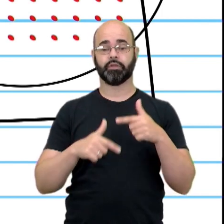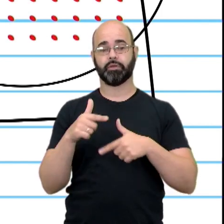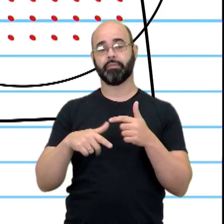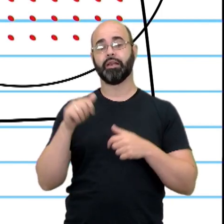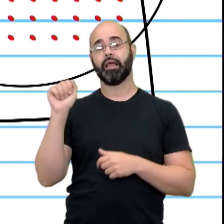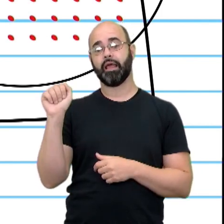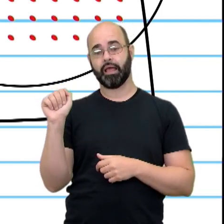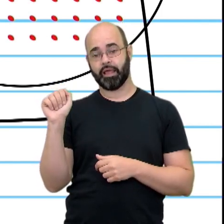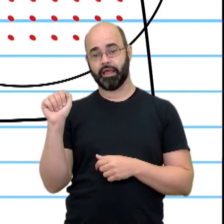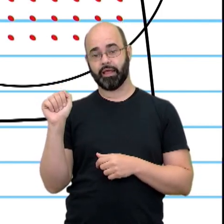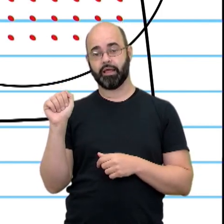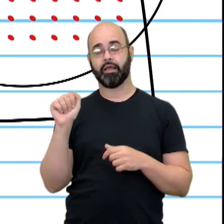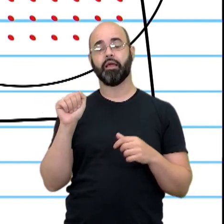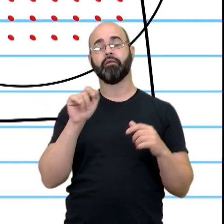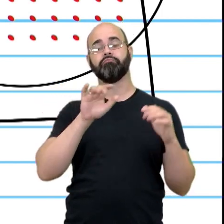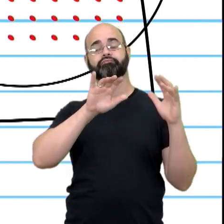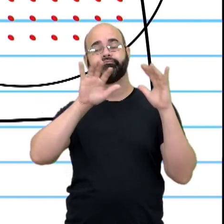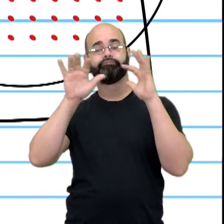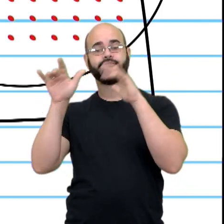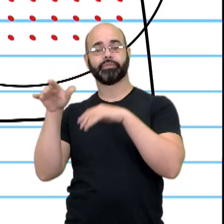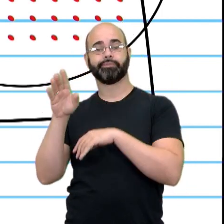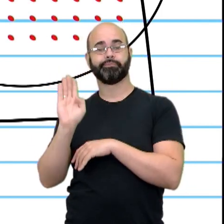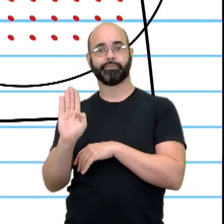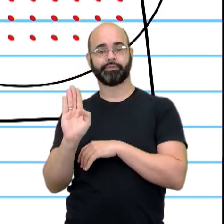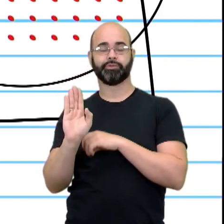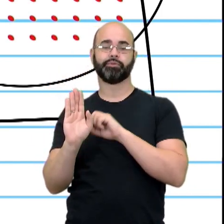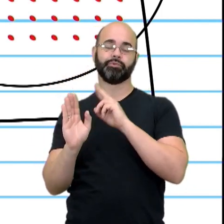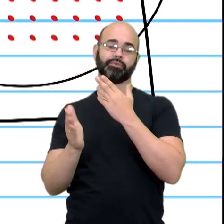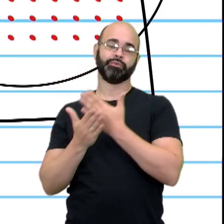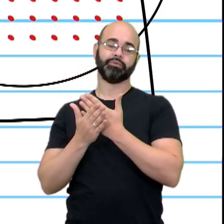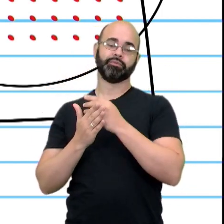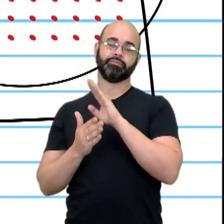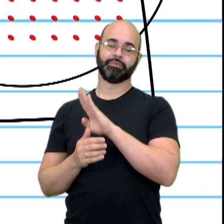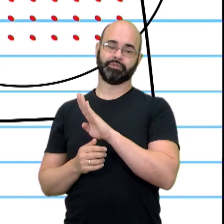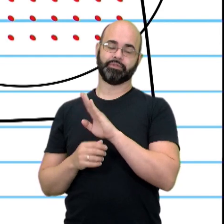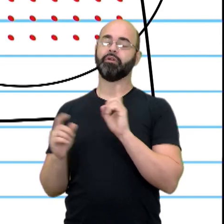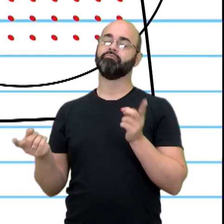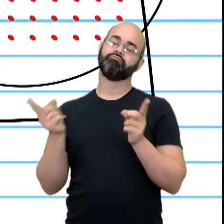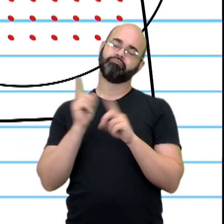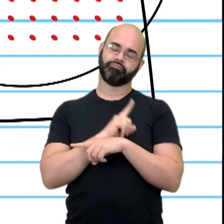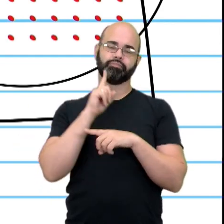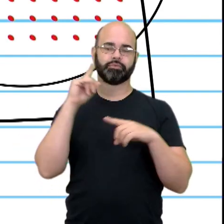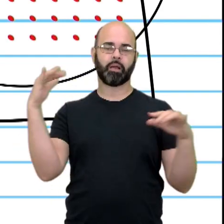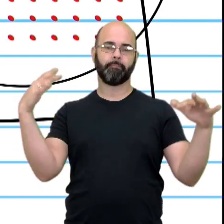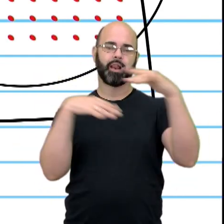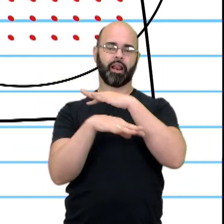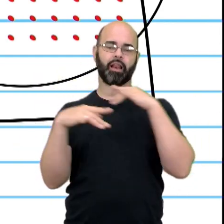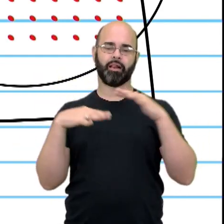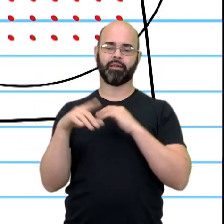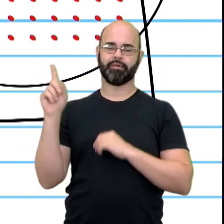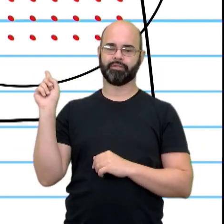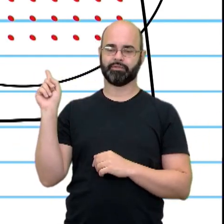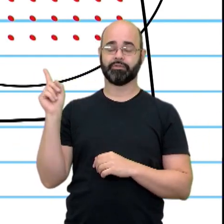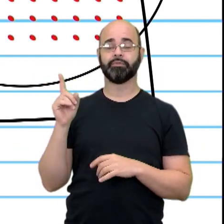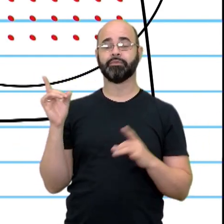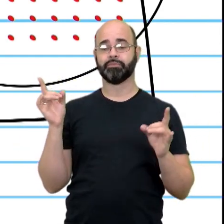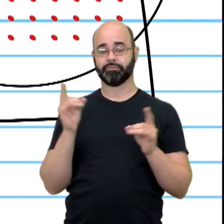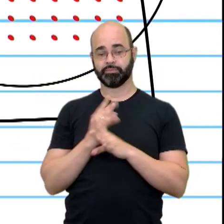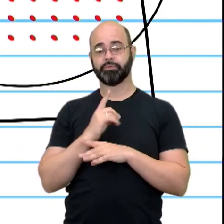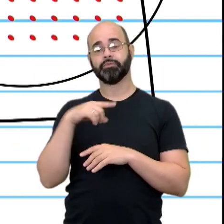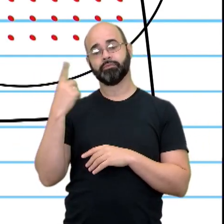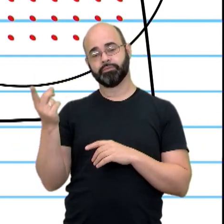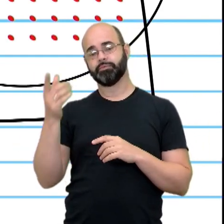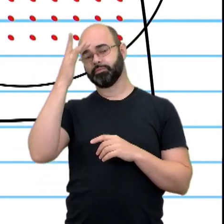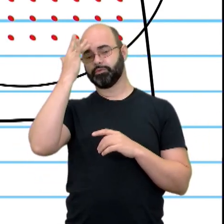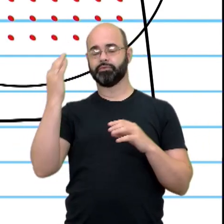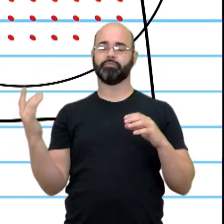uma alta porcentagem se deslocando para trabalhar e ou estudar em B e vice-versa. Após realizarem suas tarefas, essas pessoas retornam